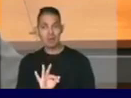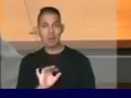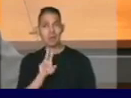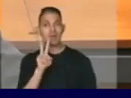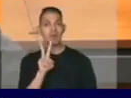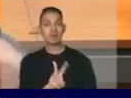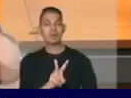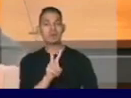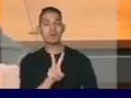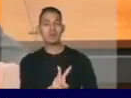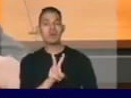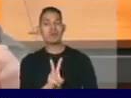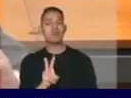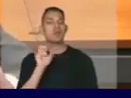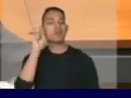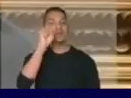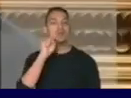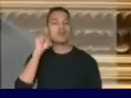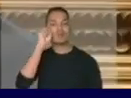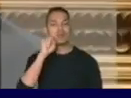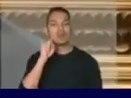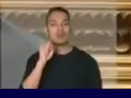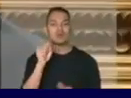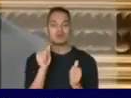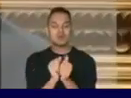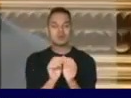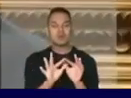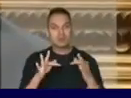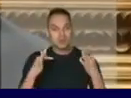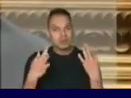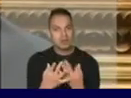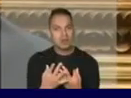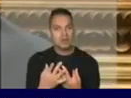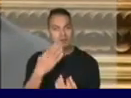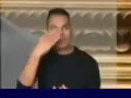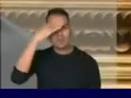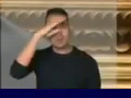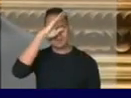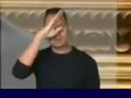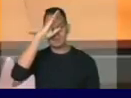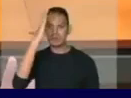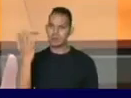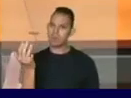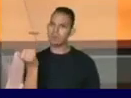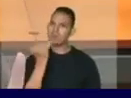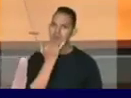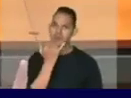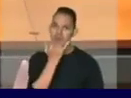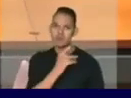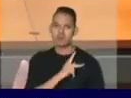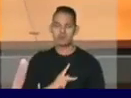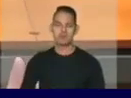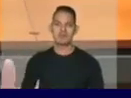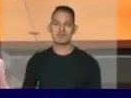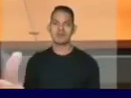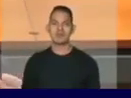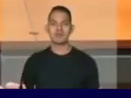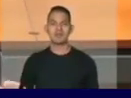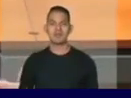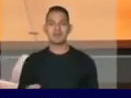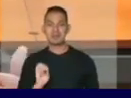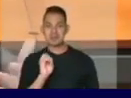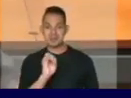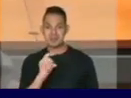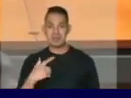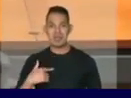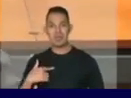blindar o senador e a família Bolsonaro. Então, me desculpe, presidente, se eu não